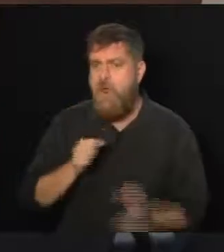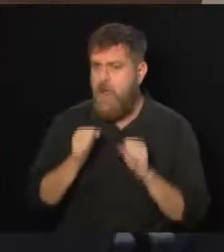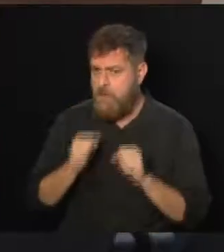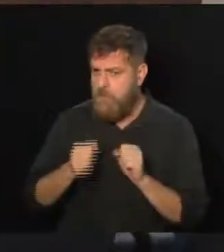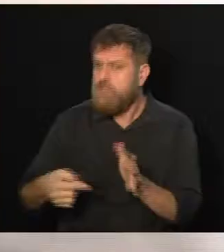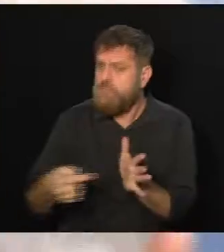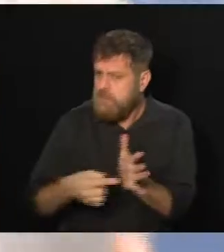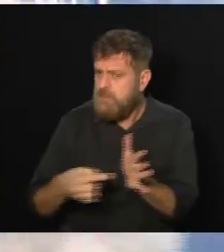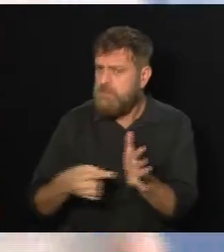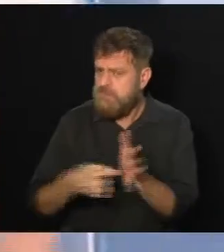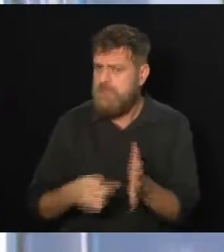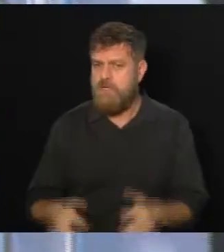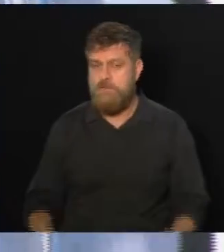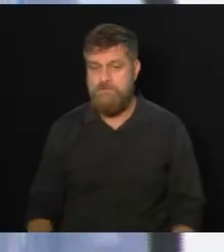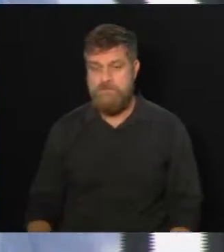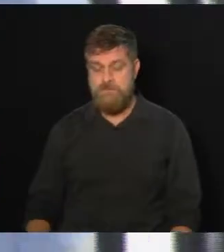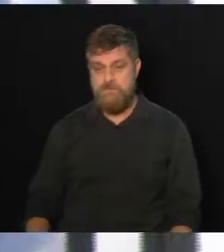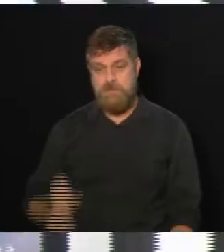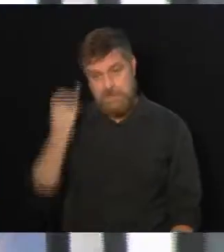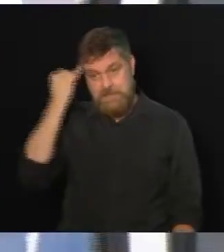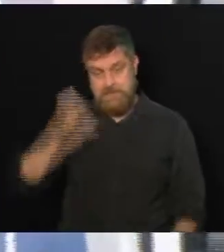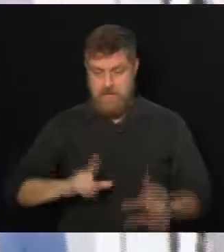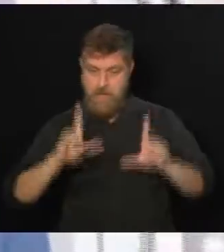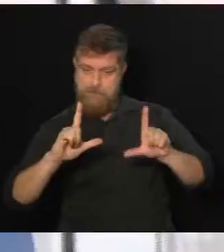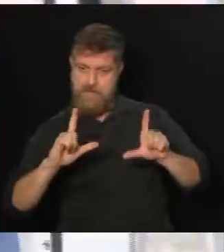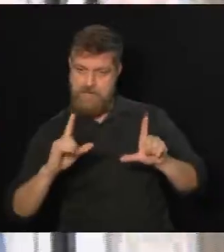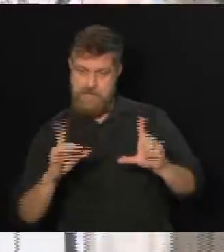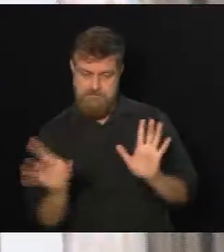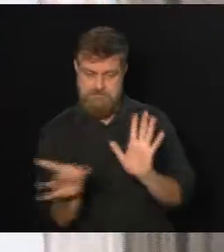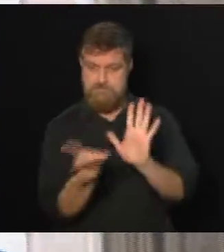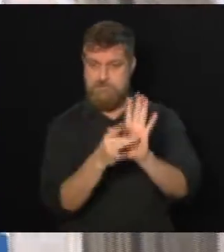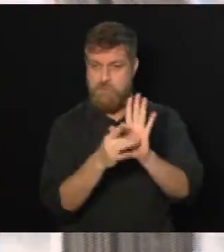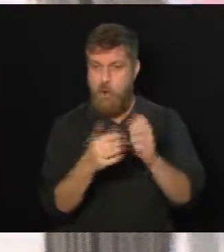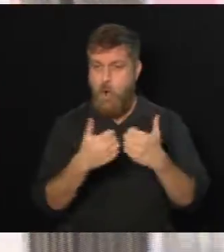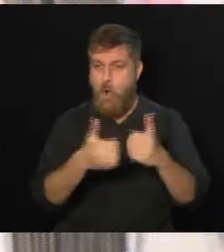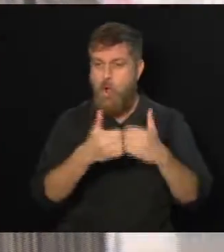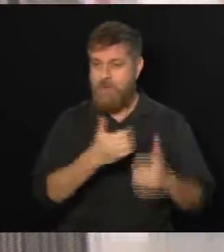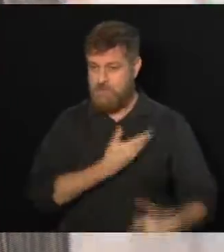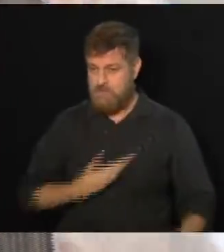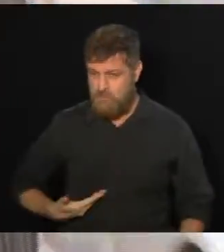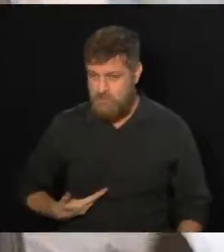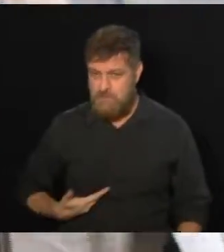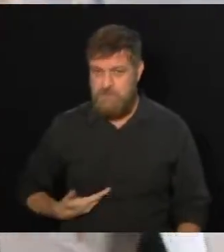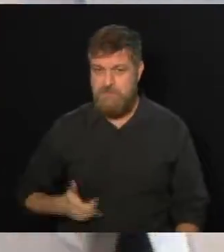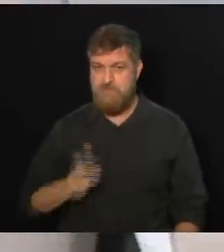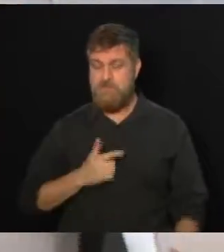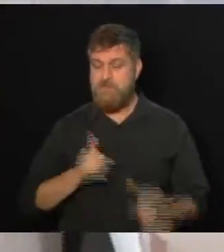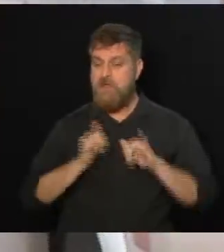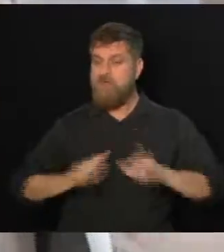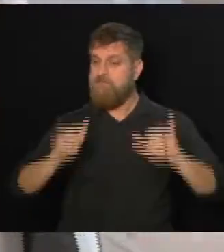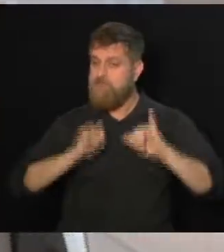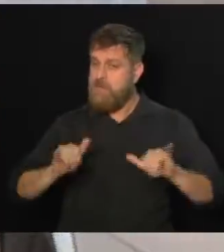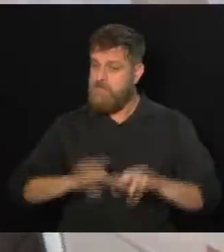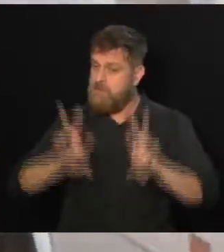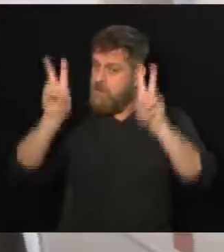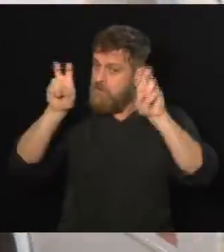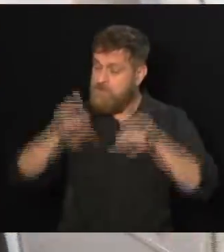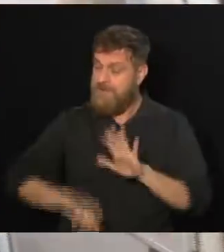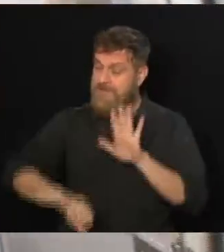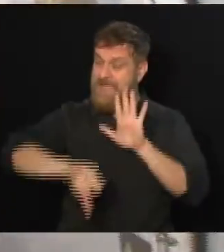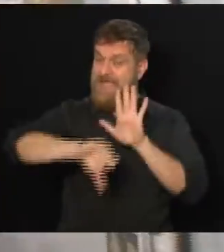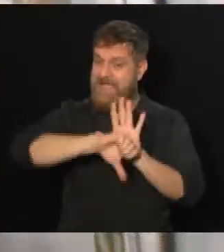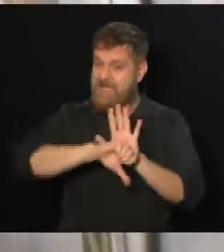uma denúncia. A ideia é fixar placa ou cartaz no sistema de transporte público com mensagem alusiva ao crime